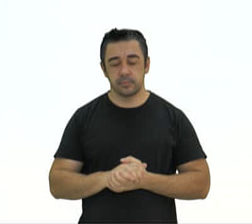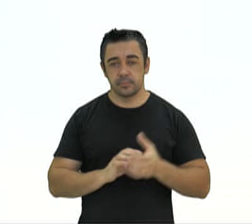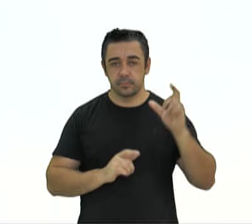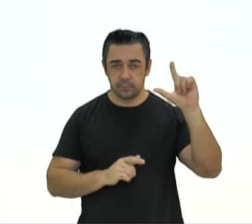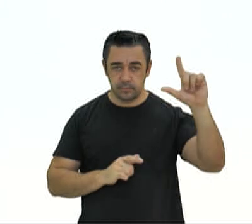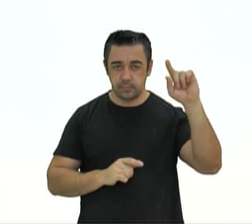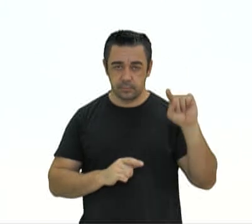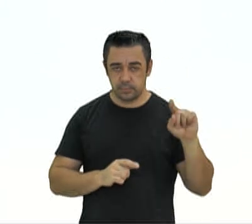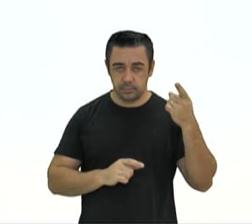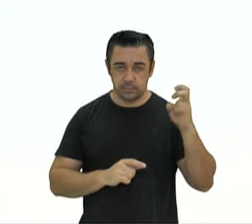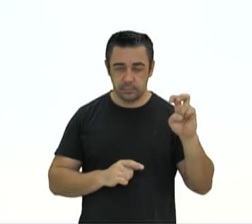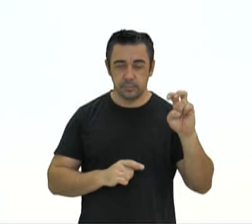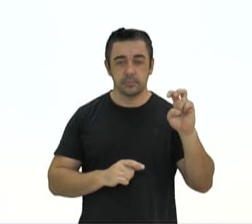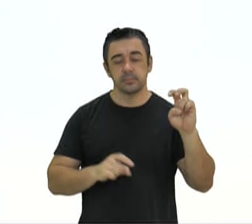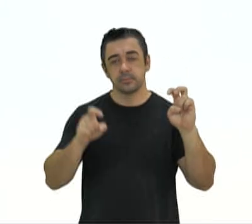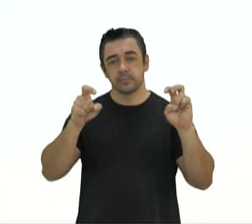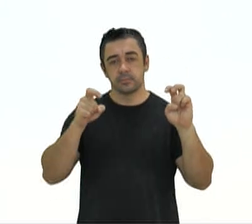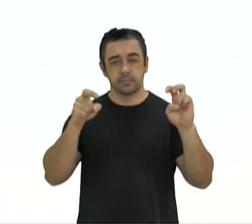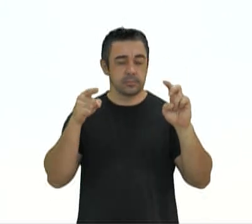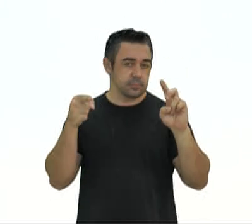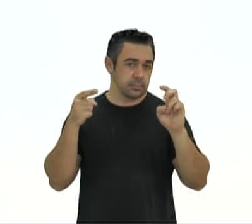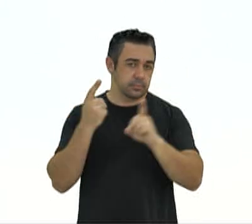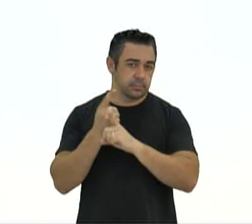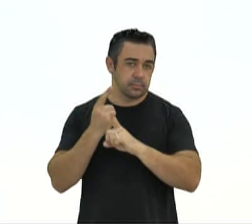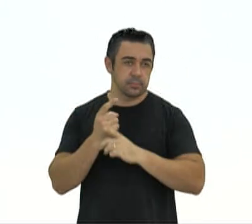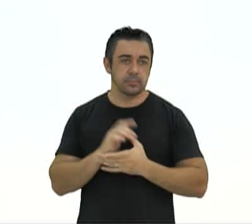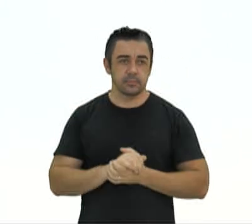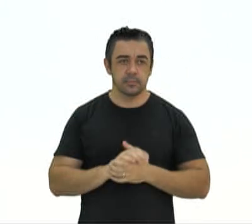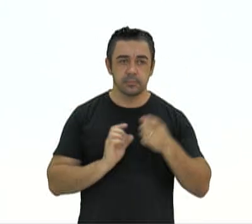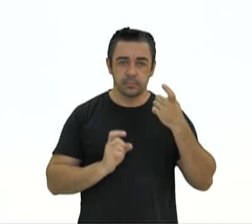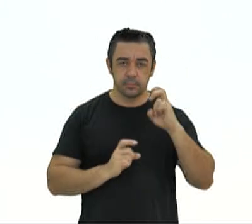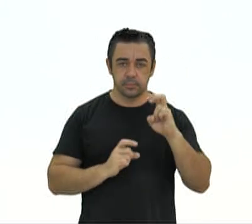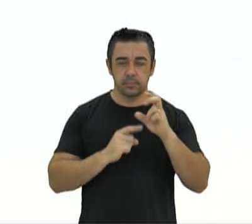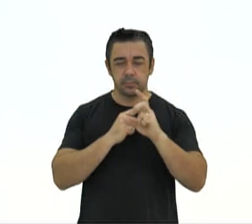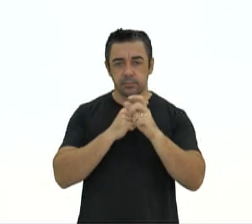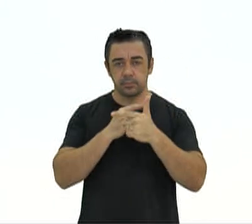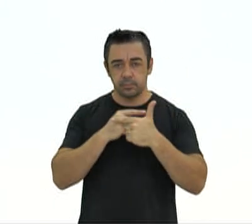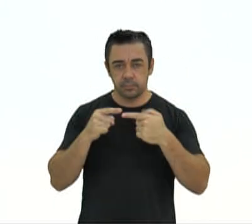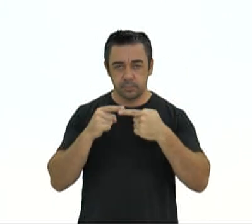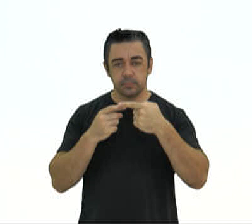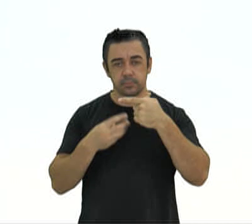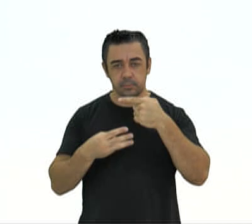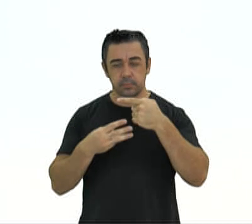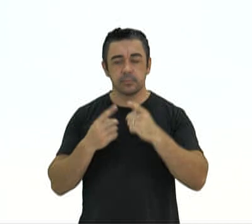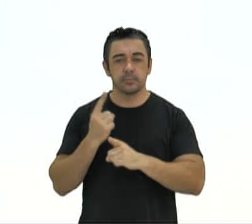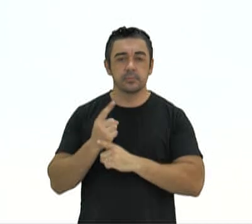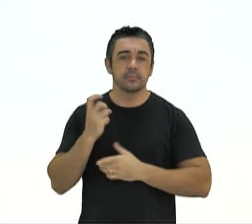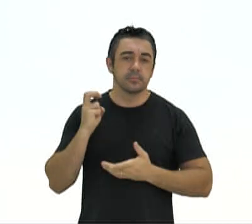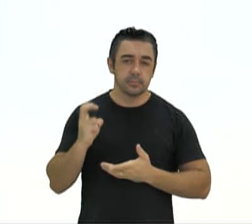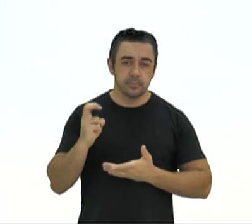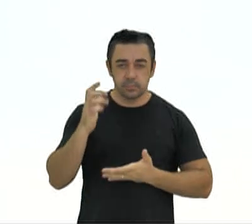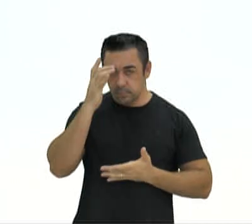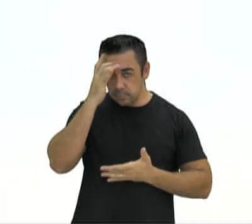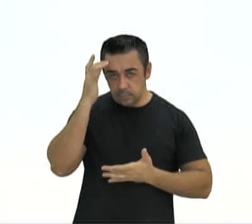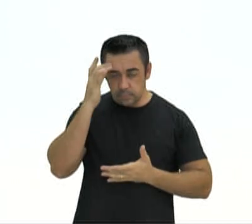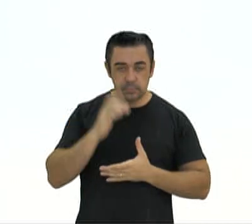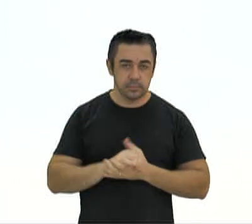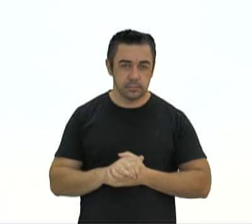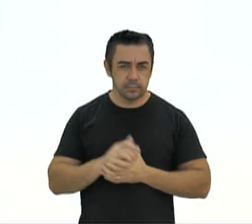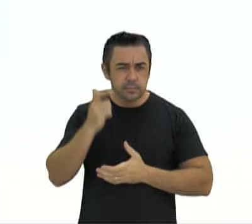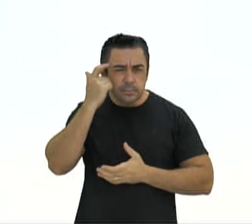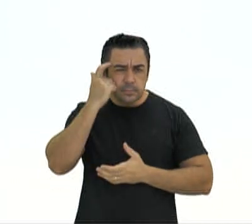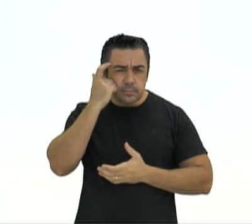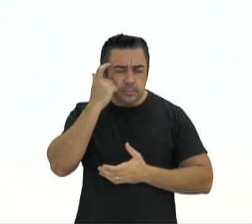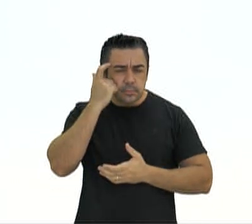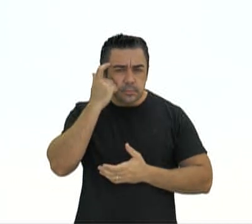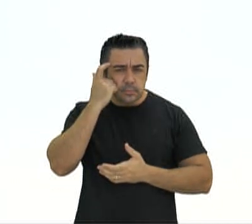substituo por 15 e o X eu quero encontrar. 15 divididos por 3 me dá 5 pessoas. Então, pensem